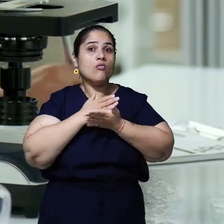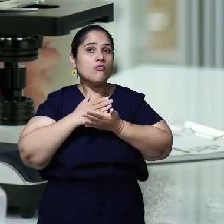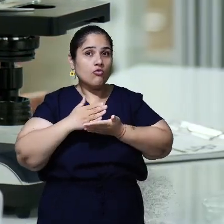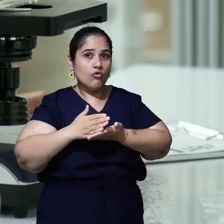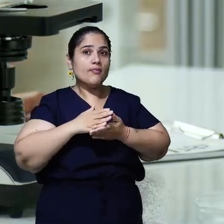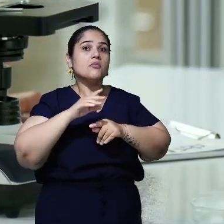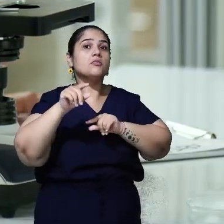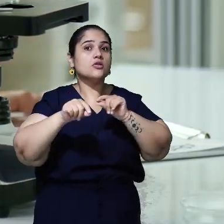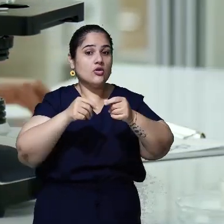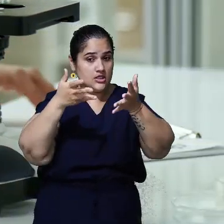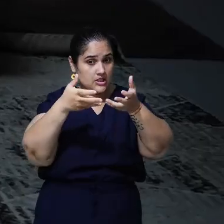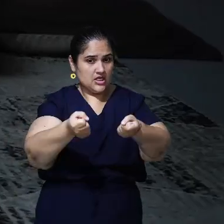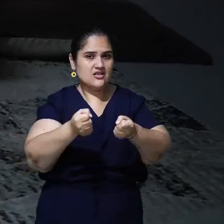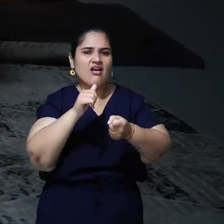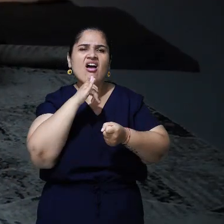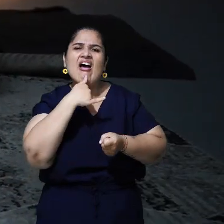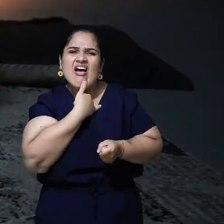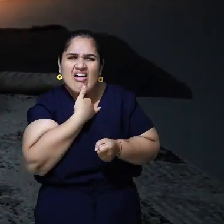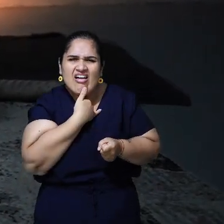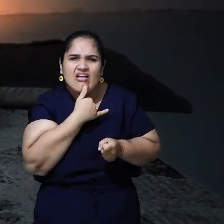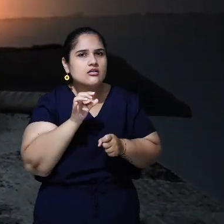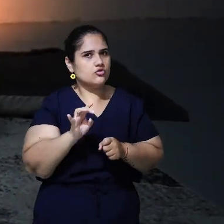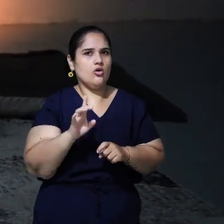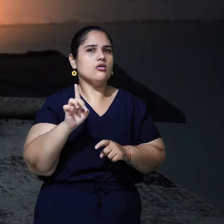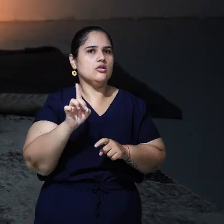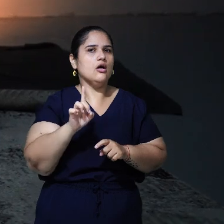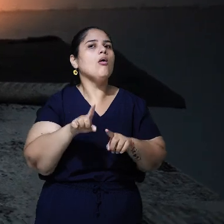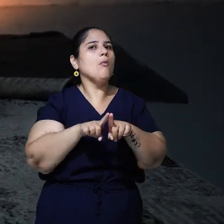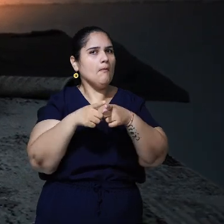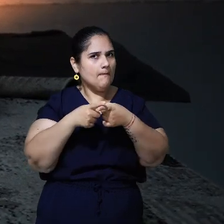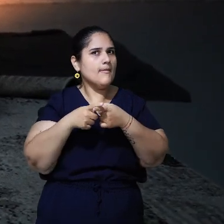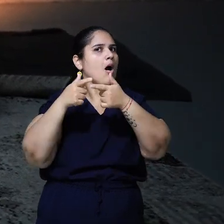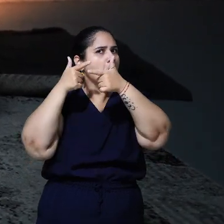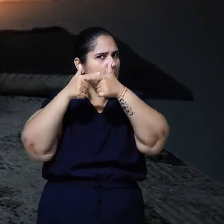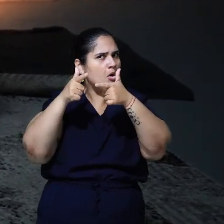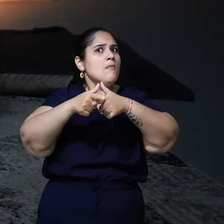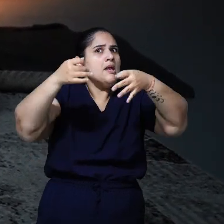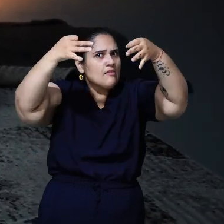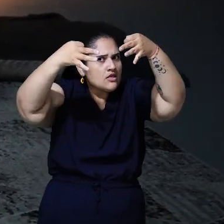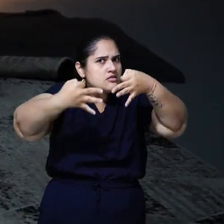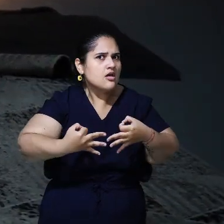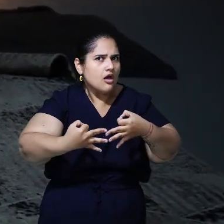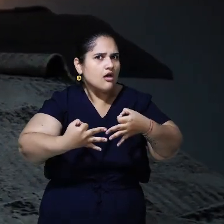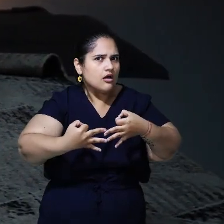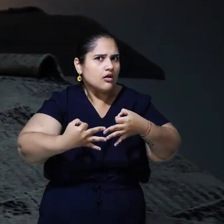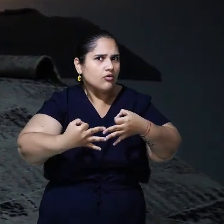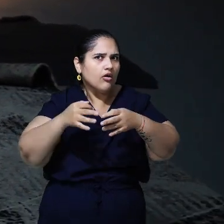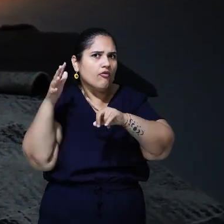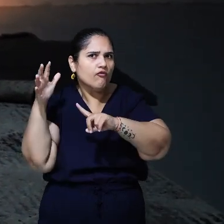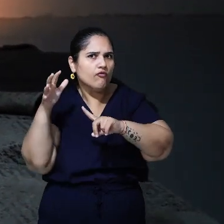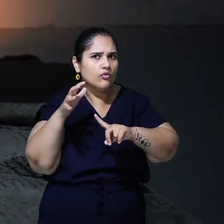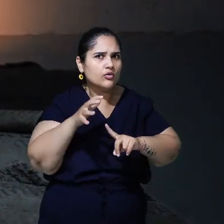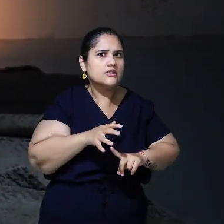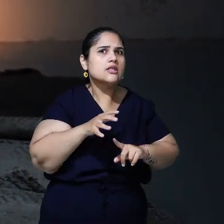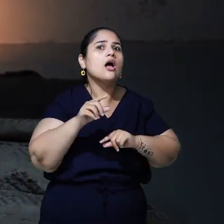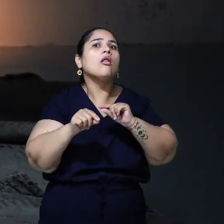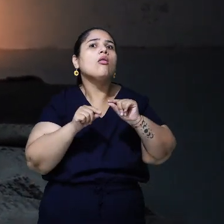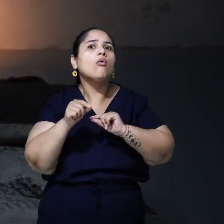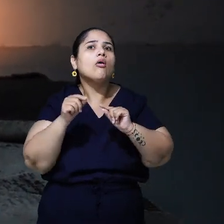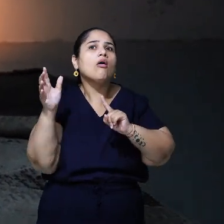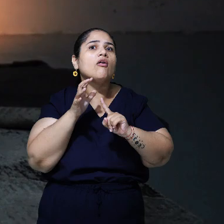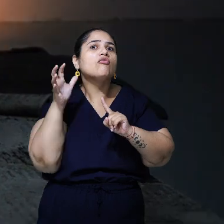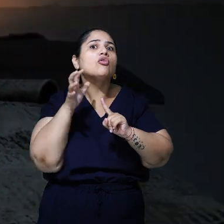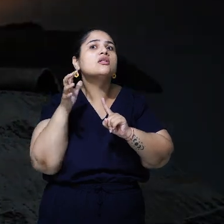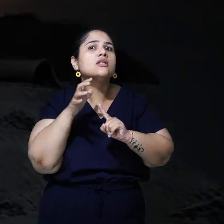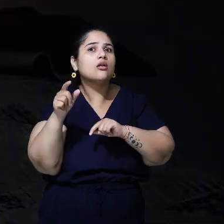simples tristeza passageira, mas como um transtorno complexo, influenciado por fatores biológicos, psicológicos